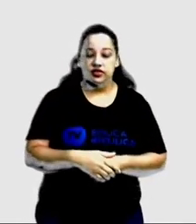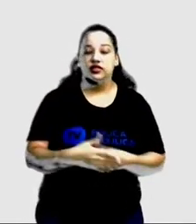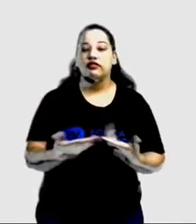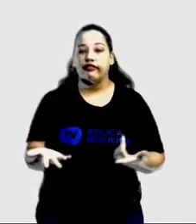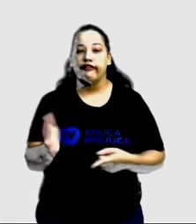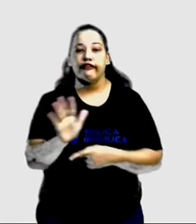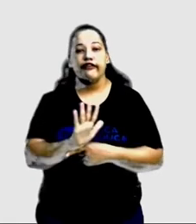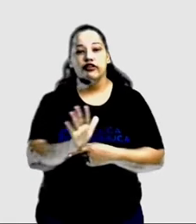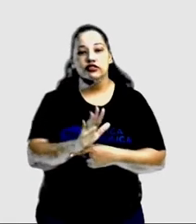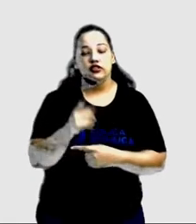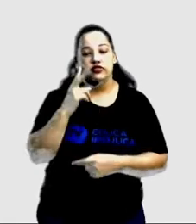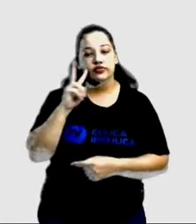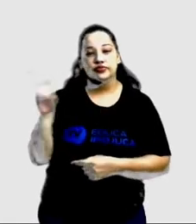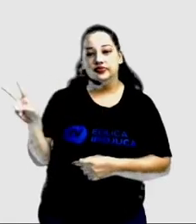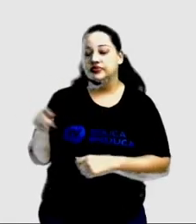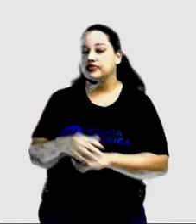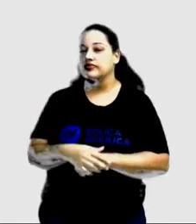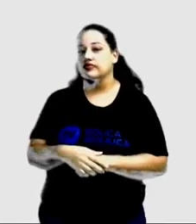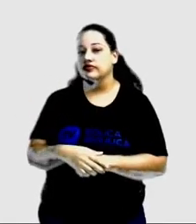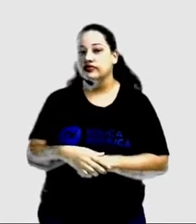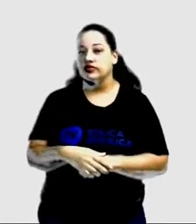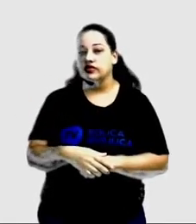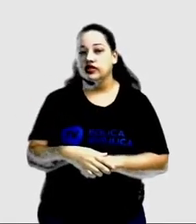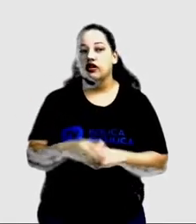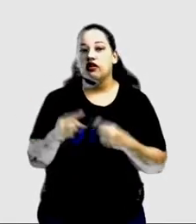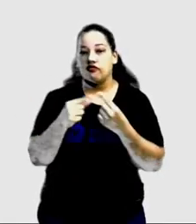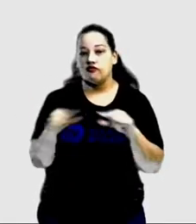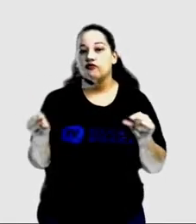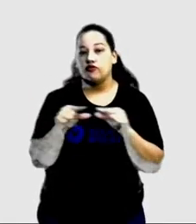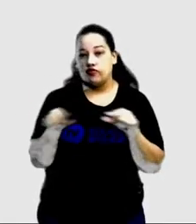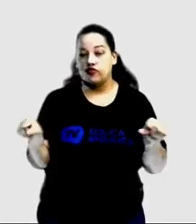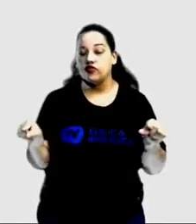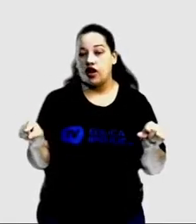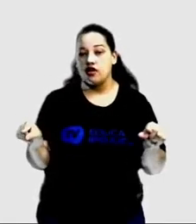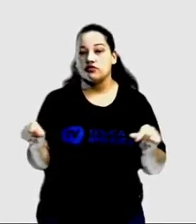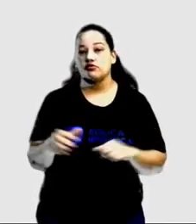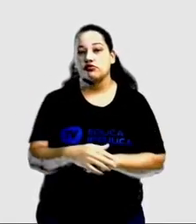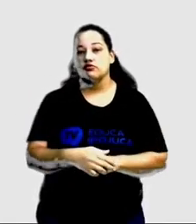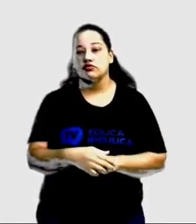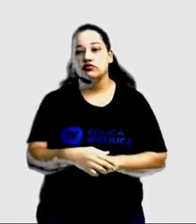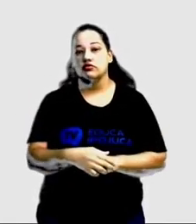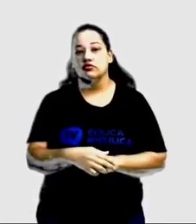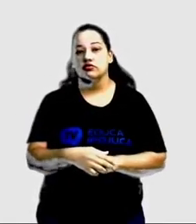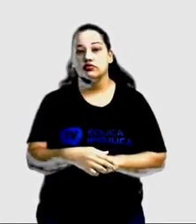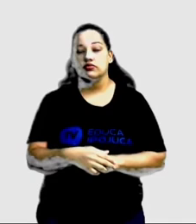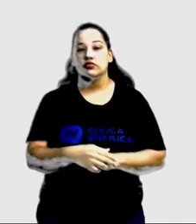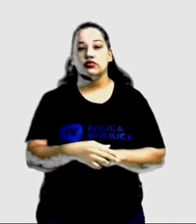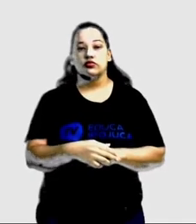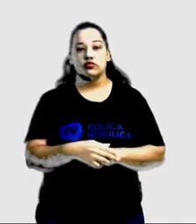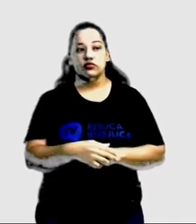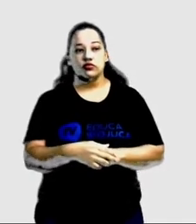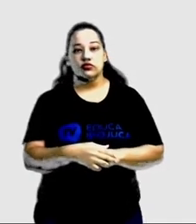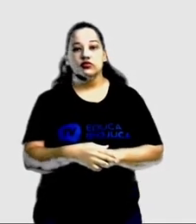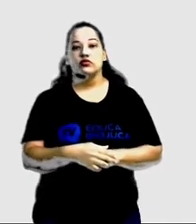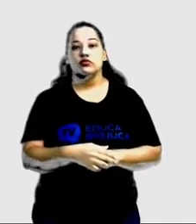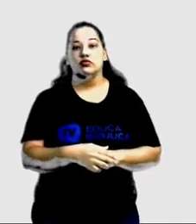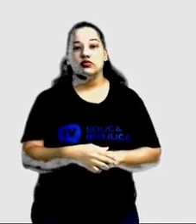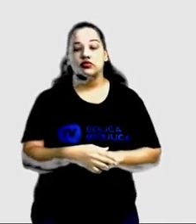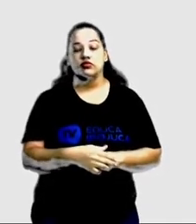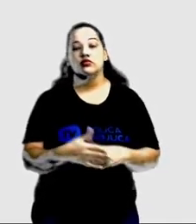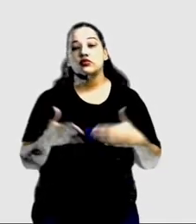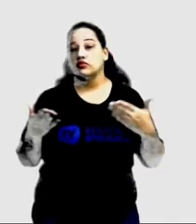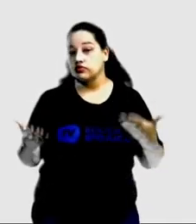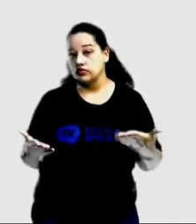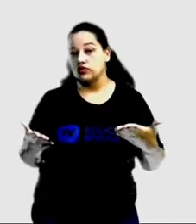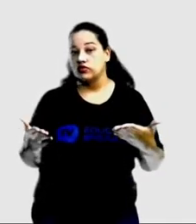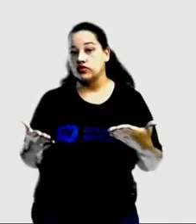Special effects in the sci-fi movies have improved a lot in the last few decades. Don't You Think? Ou